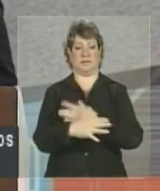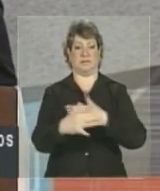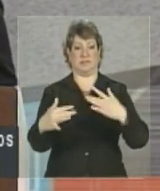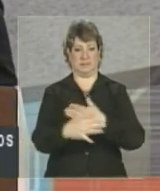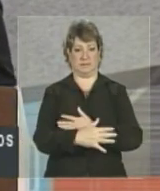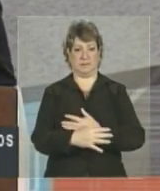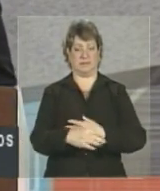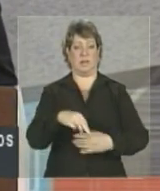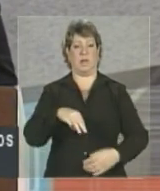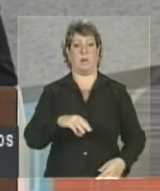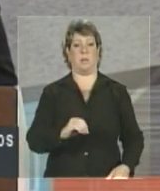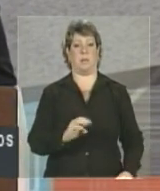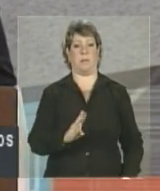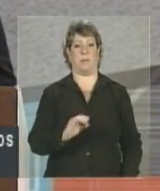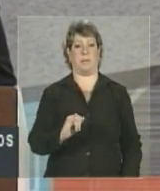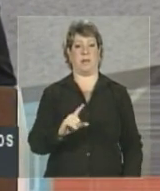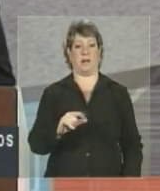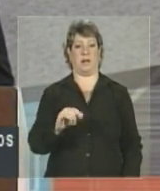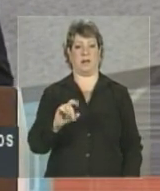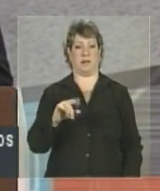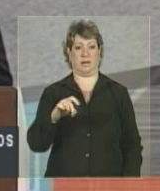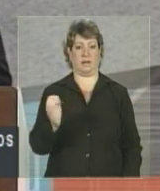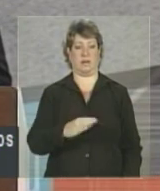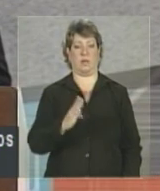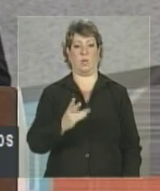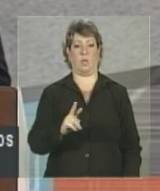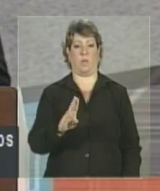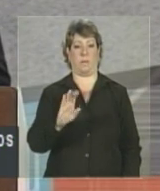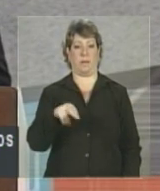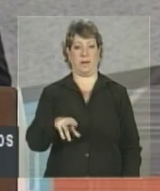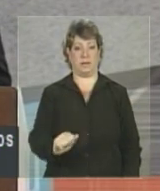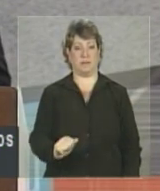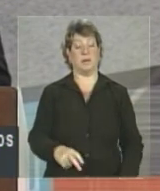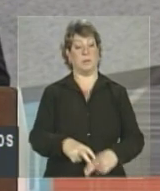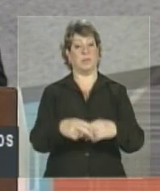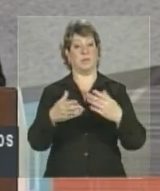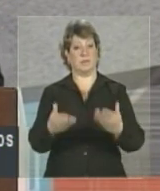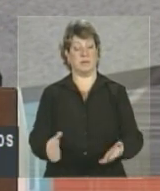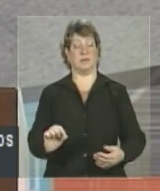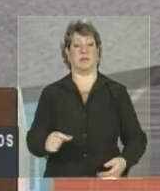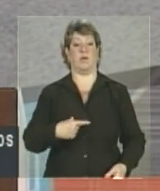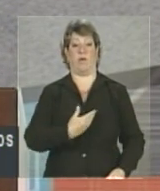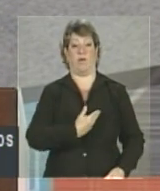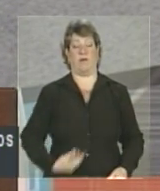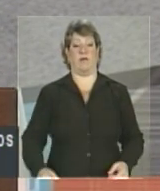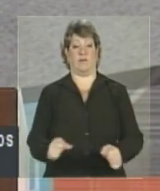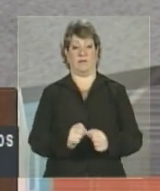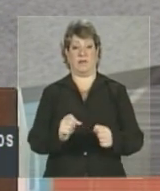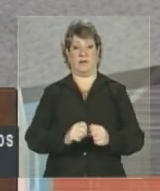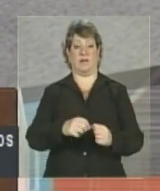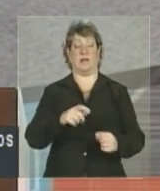relevância, é que este governo sancionou a Lei